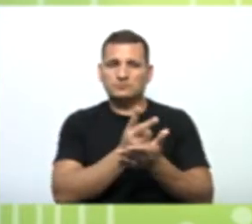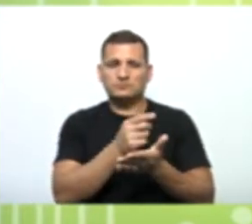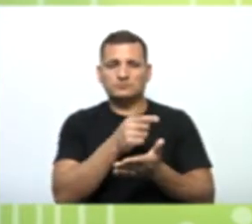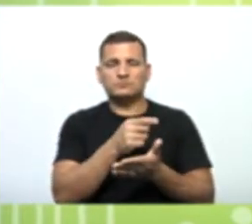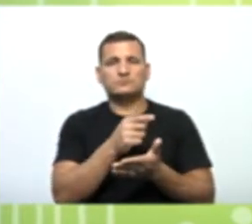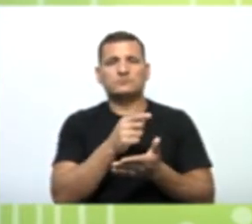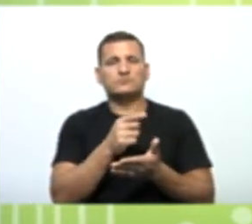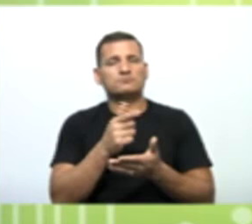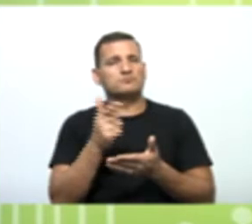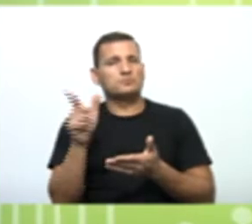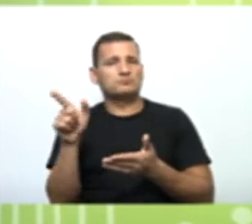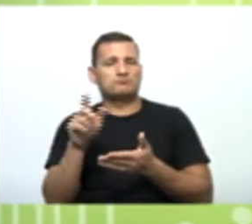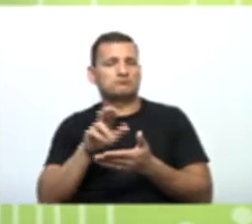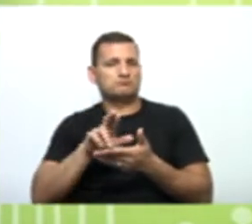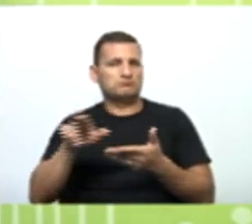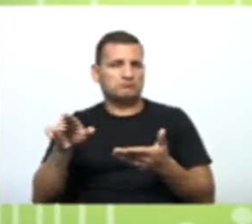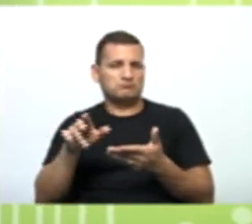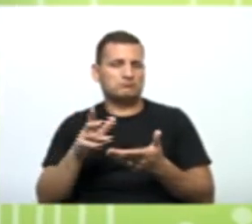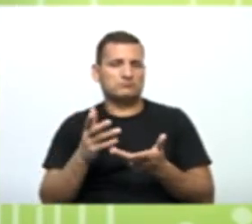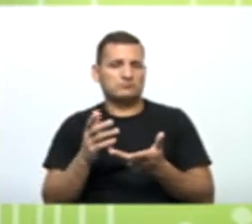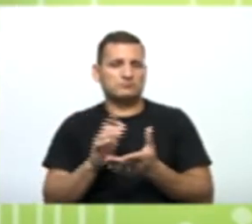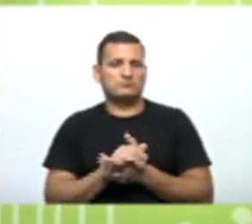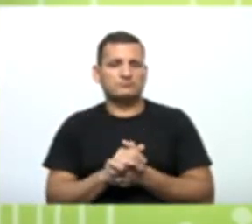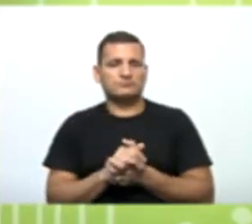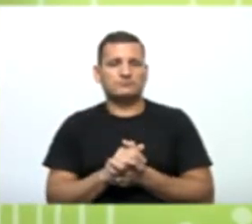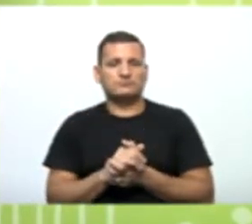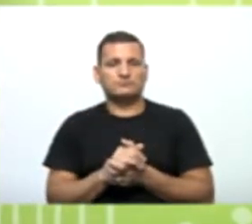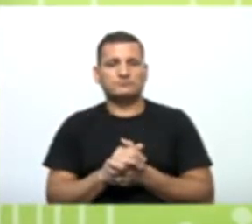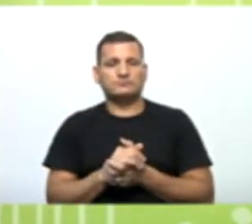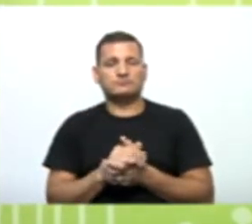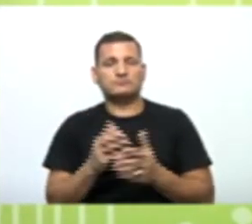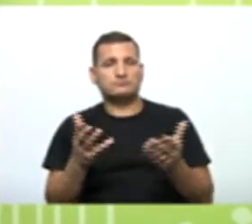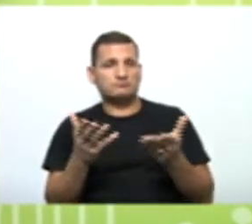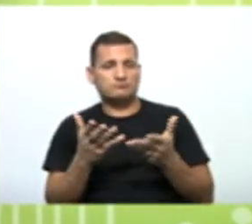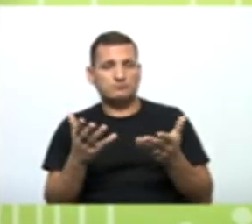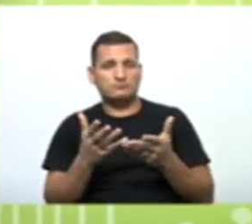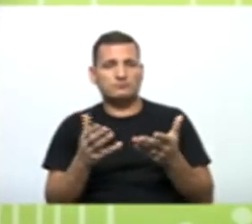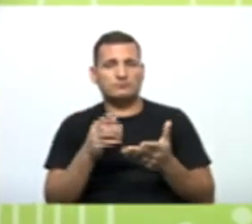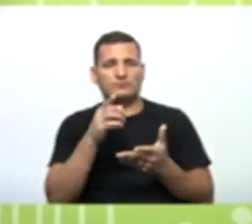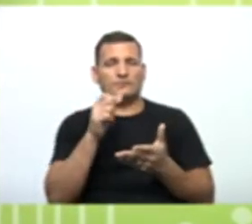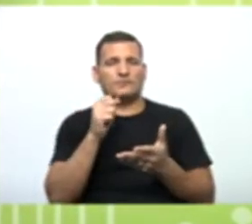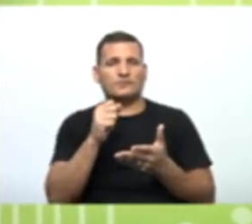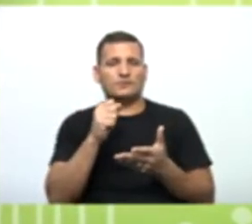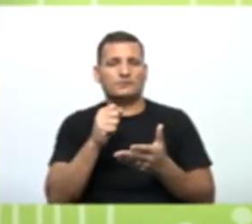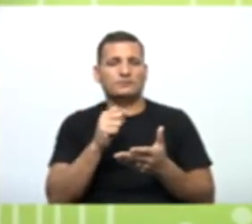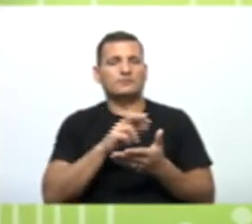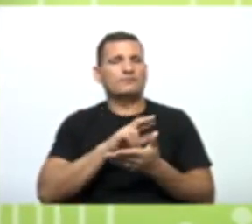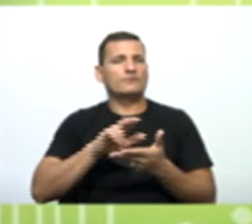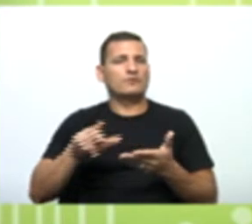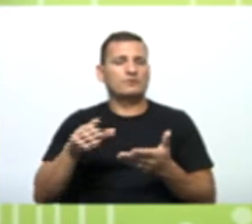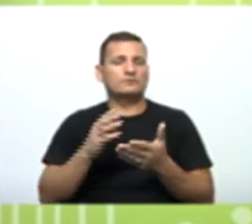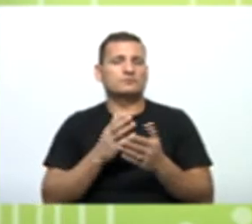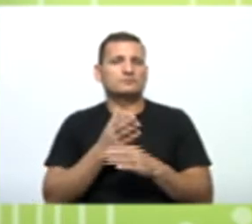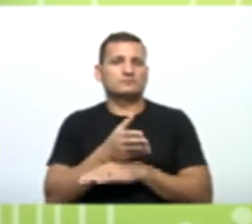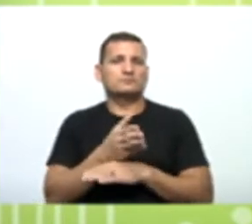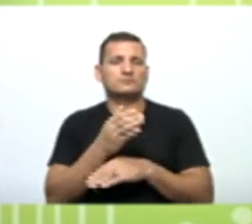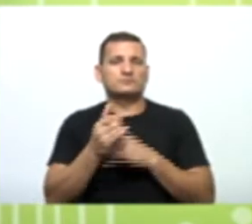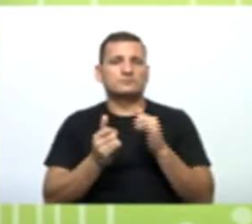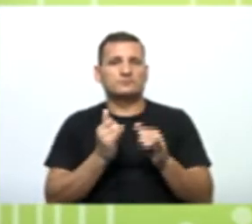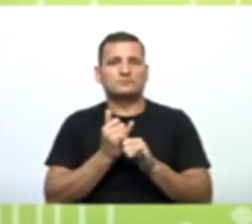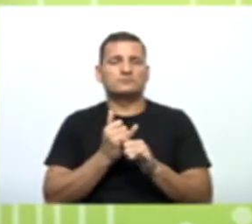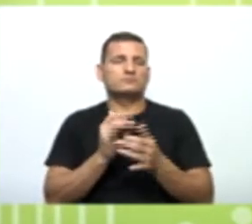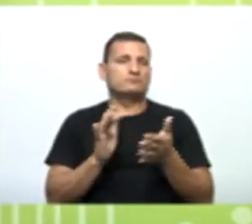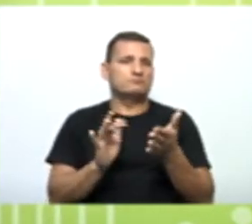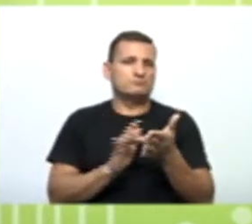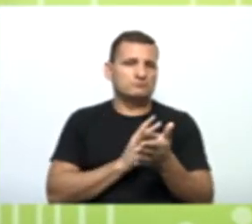em dispositivo diferente, né, Osmar? O que acontece? Hoje você pode acessar em vários equipamentos, né? Ou no